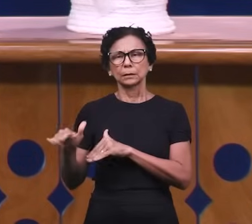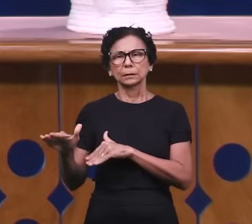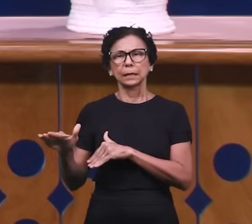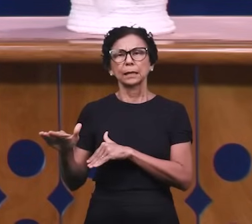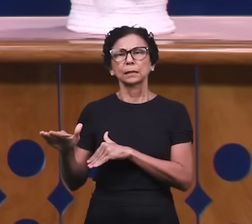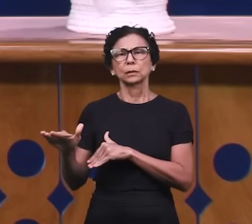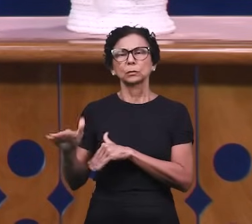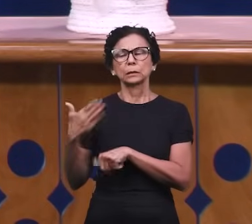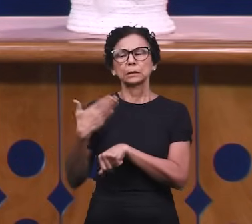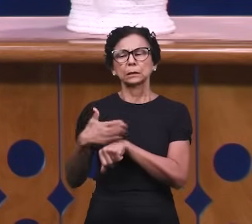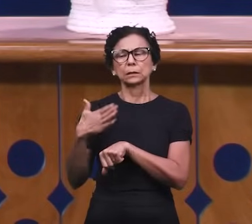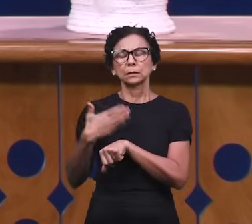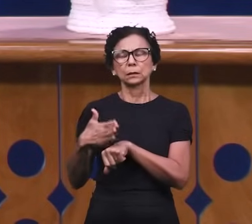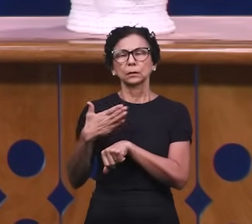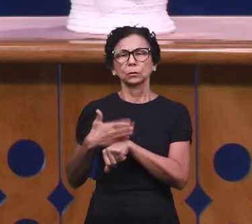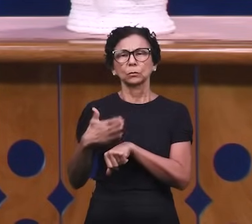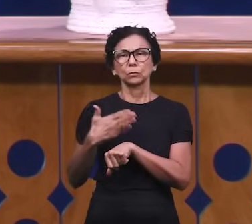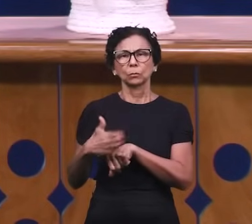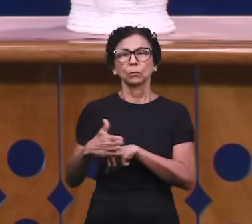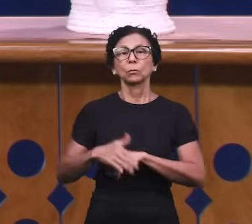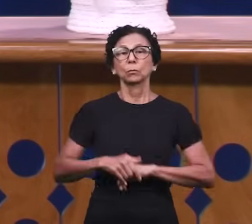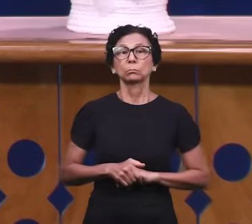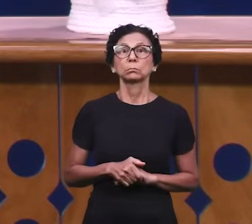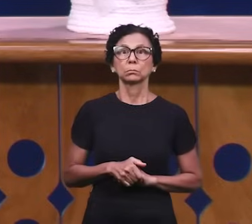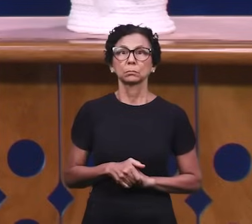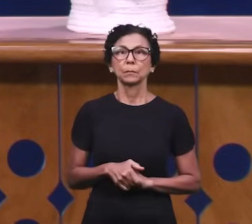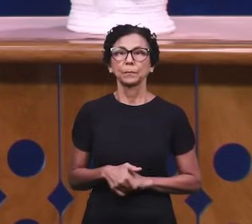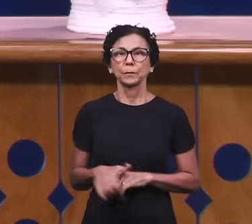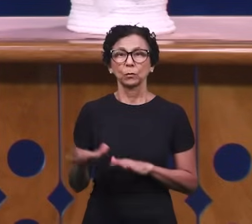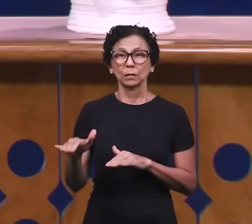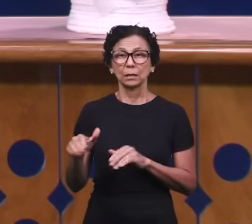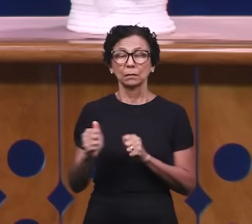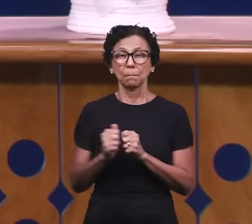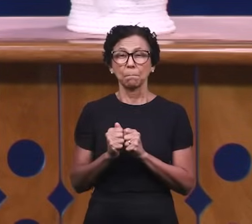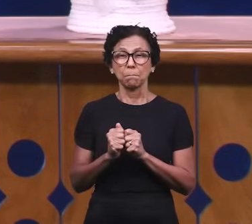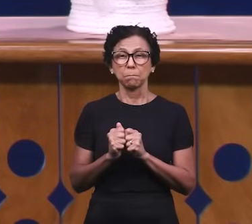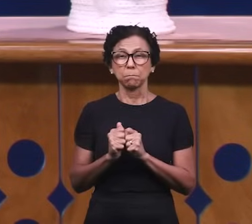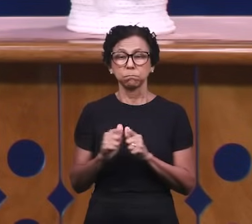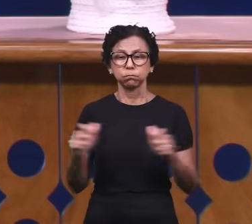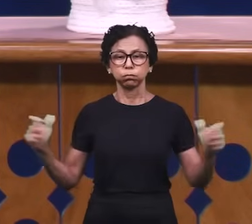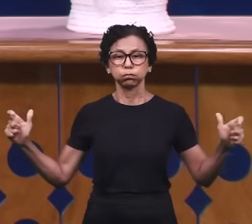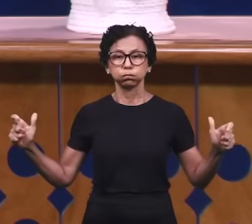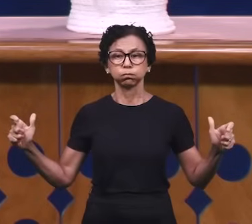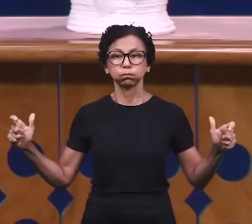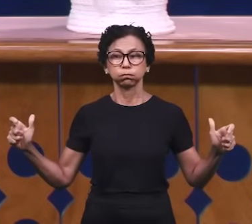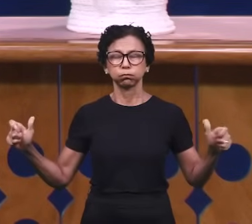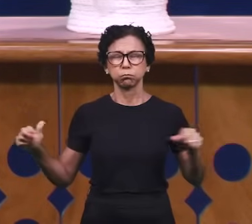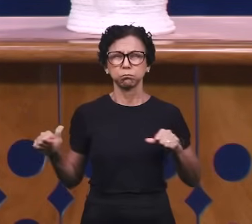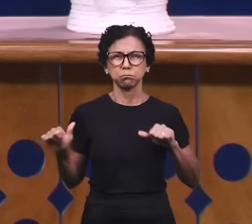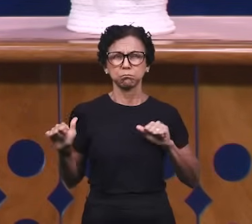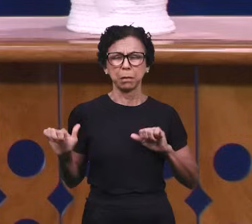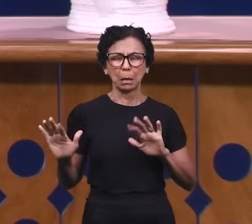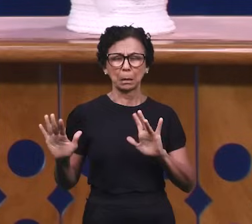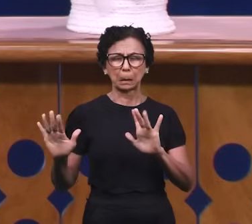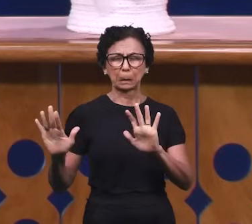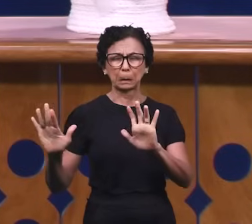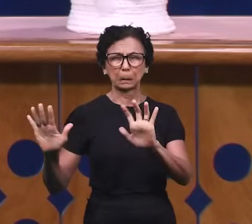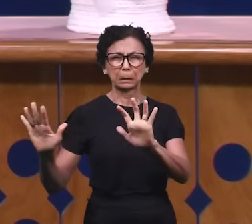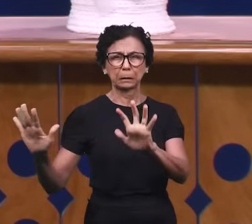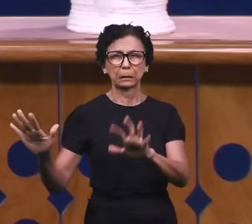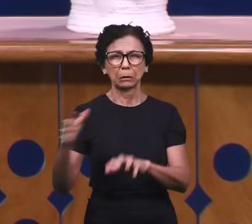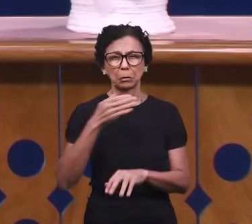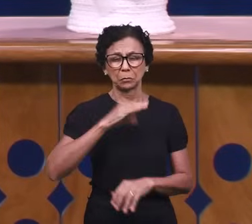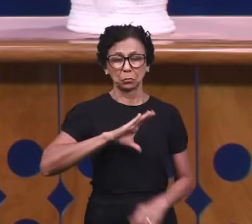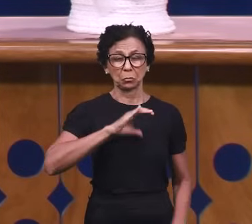exército. E a palavra que o texto aqui descreve aqui, o seu exército era um exército grande, era um exército formidável, eram